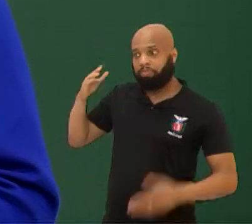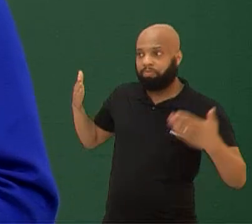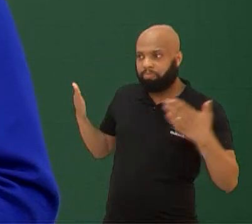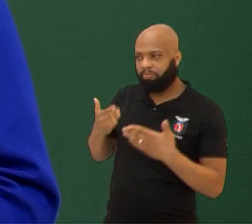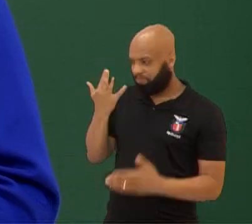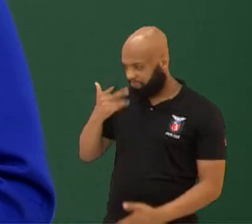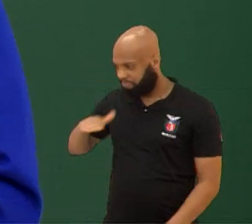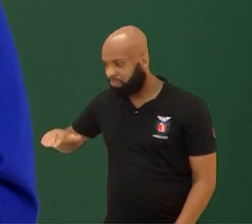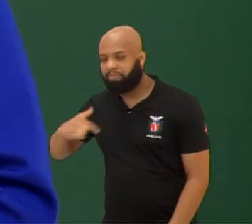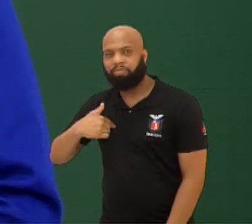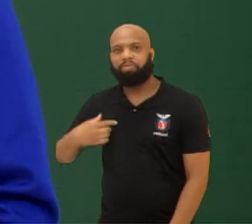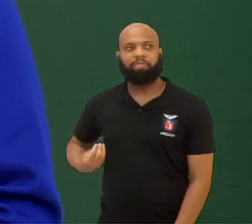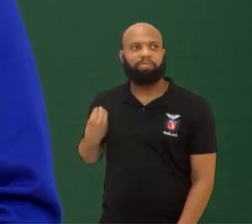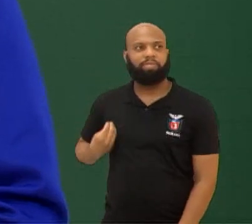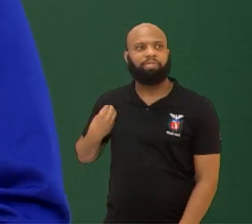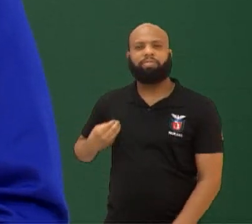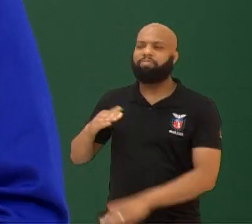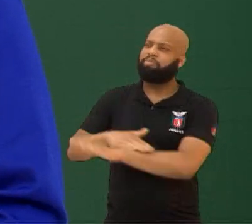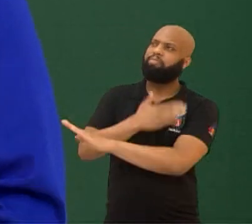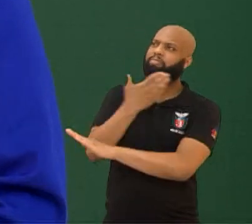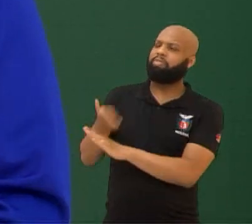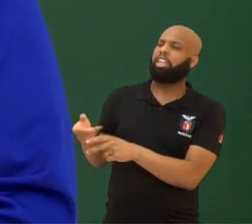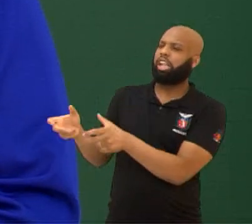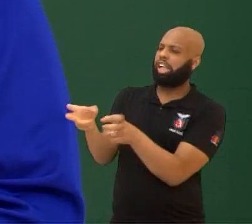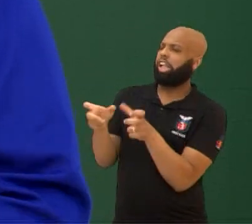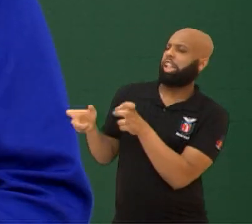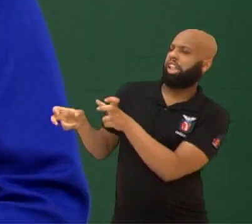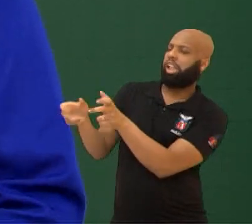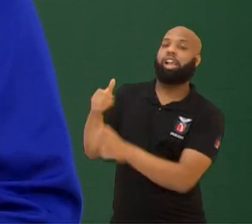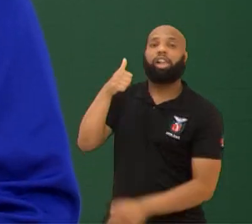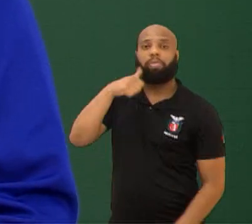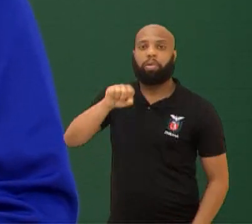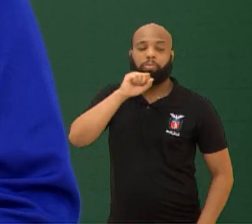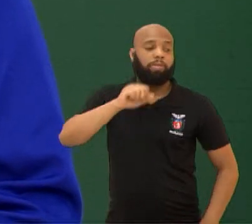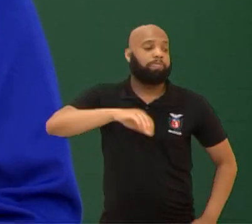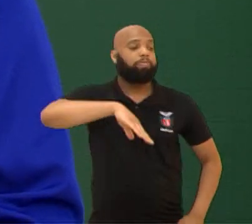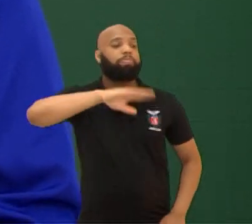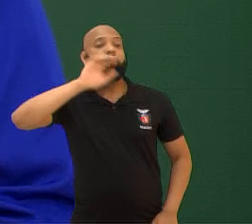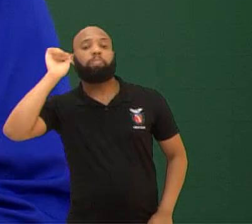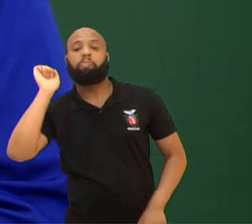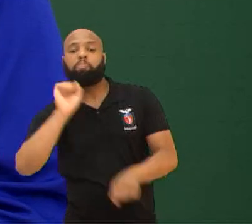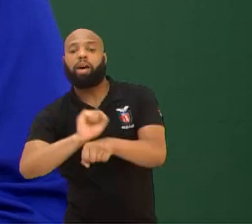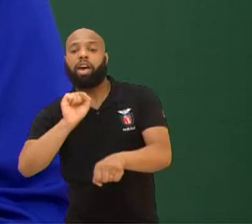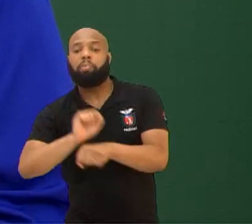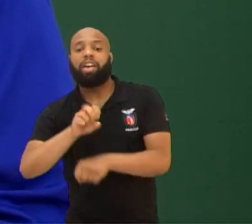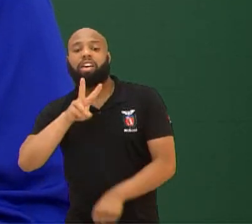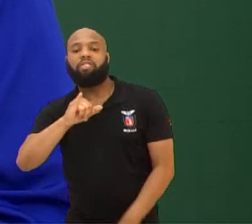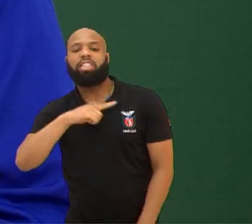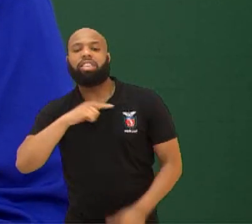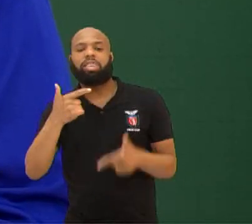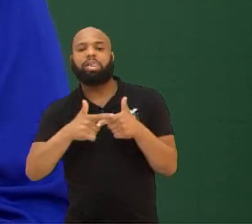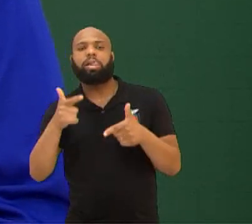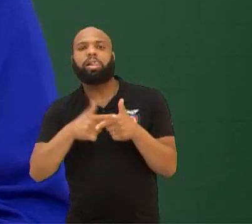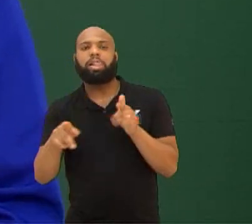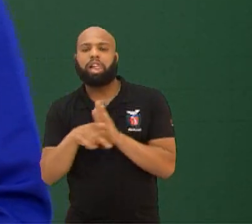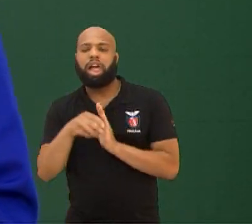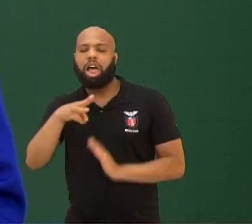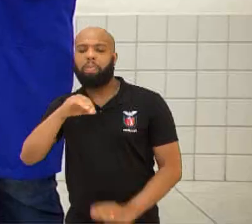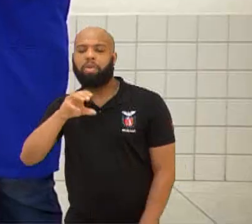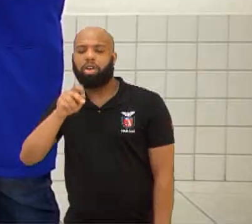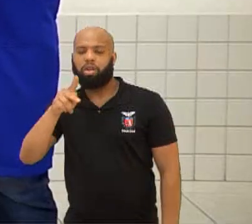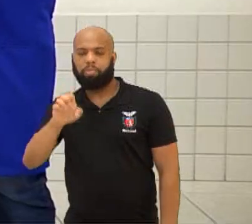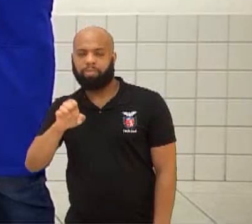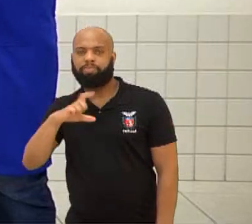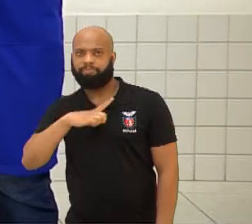é quando eu passava o dia inteiro jogando videogame, minha mãe, sai desse videogame, senão você vai ficar míope. Tem um pouquinho de fundo nisso, né,